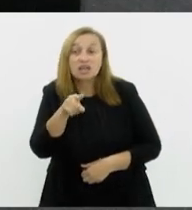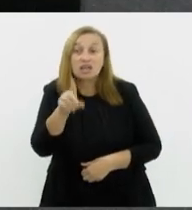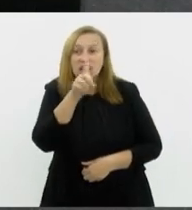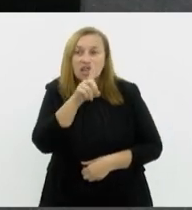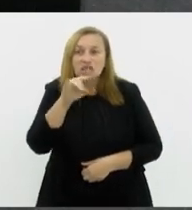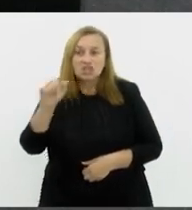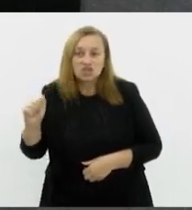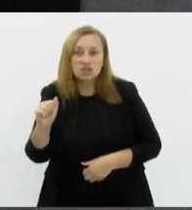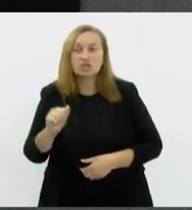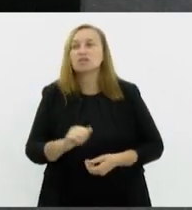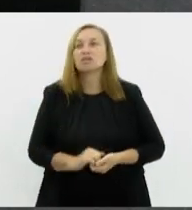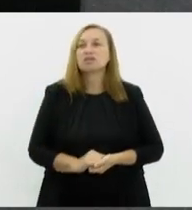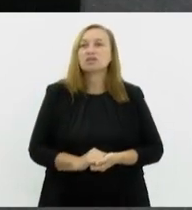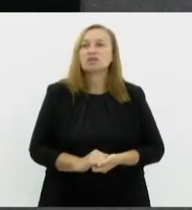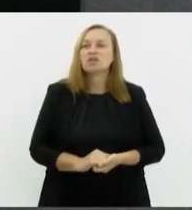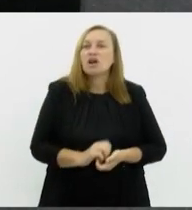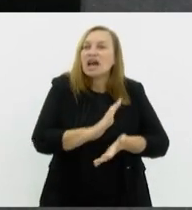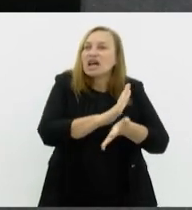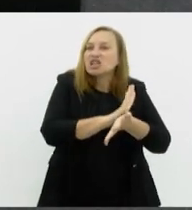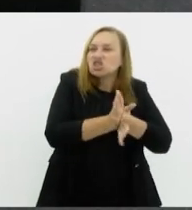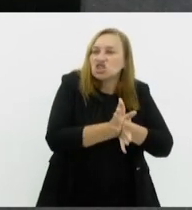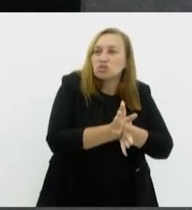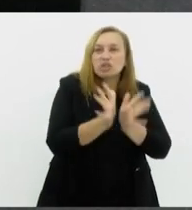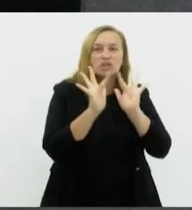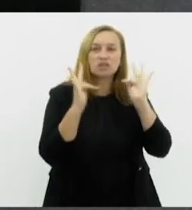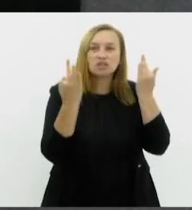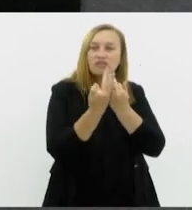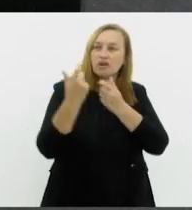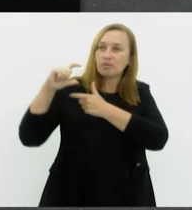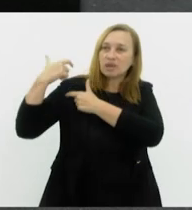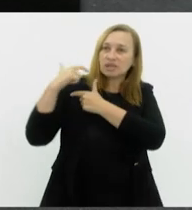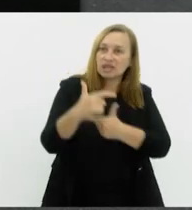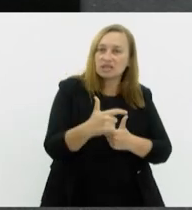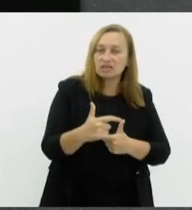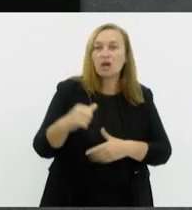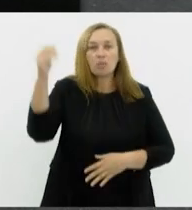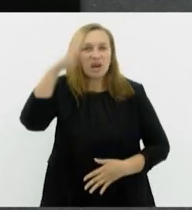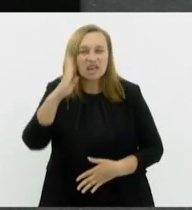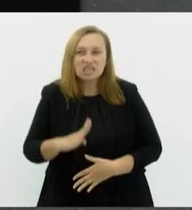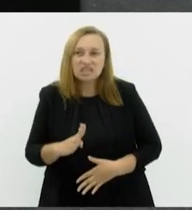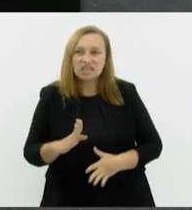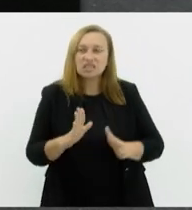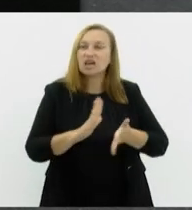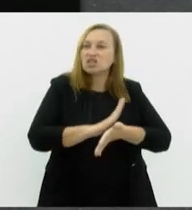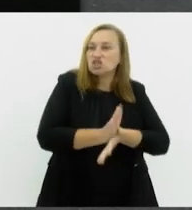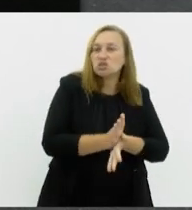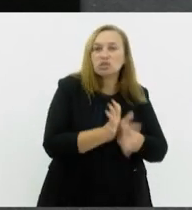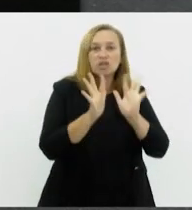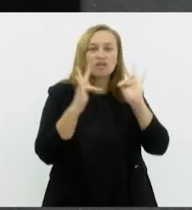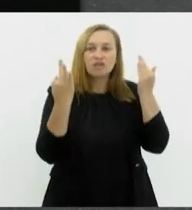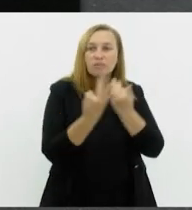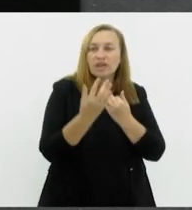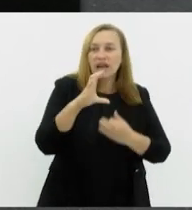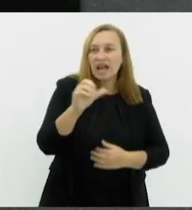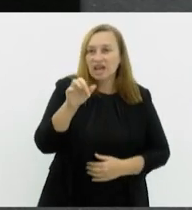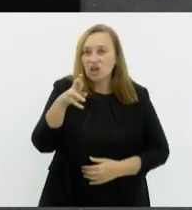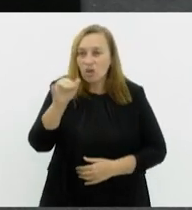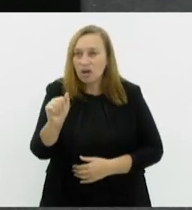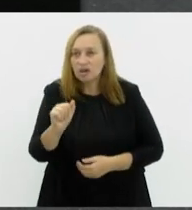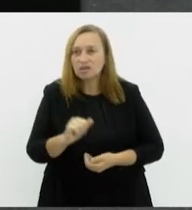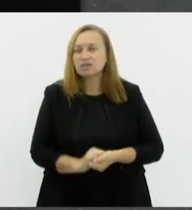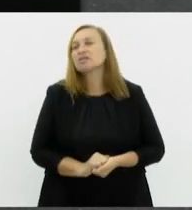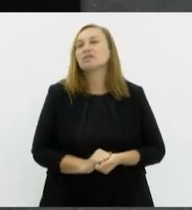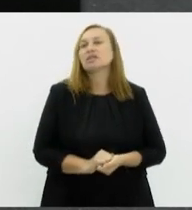dia, foi a destruição da família tradicional brasileira, da destruição da família tradicional carioca,